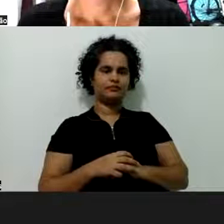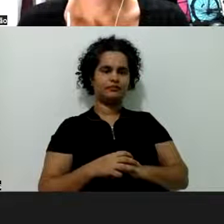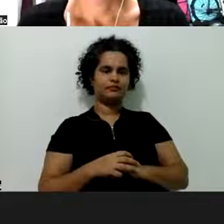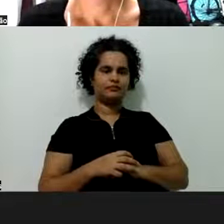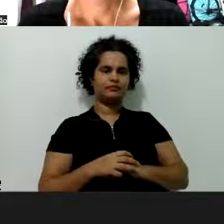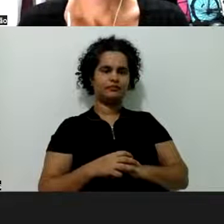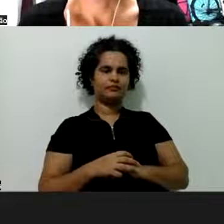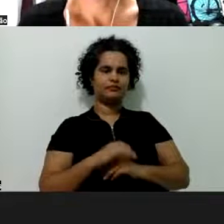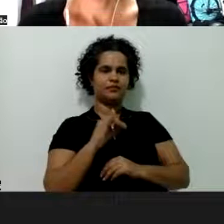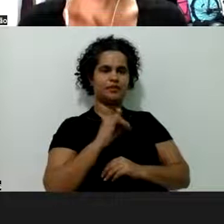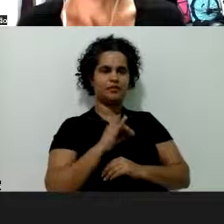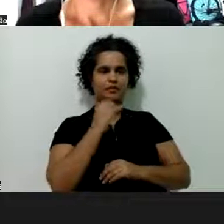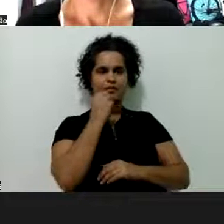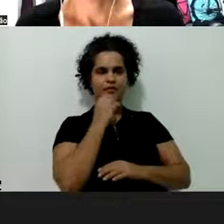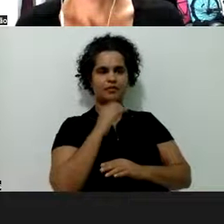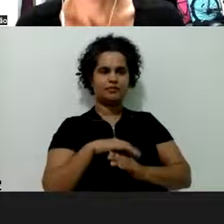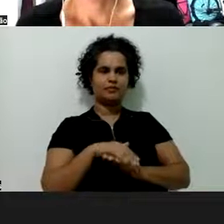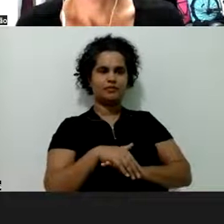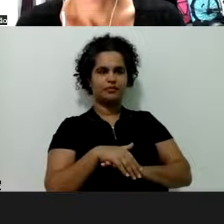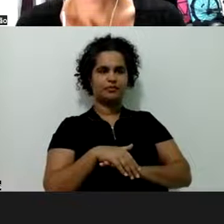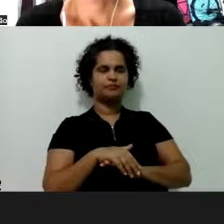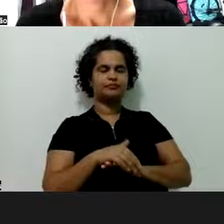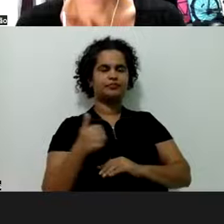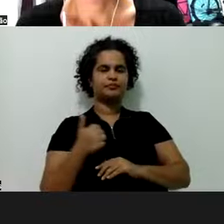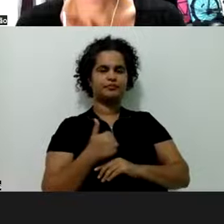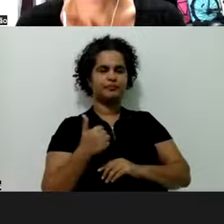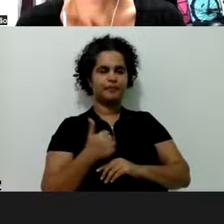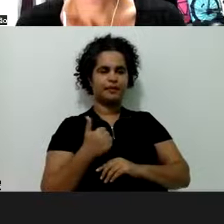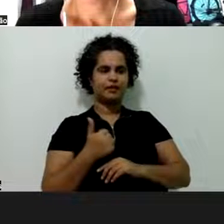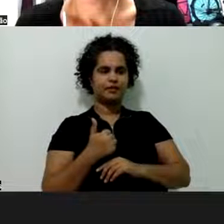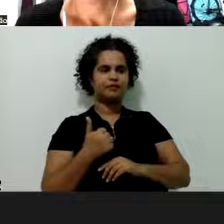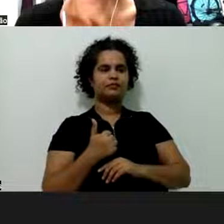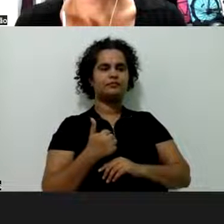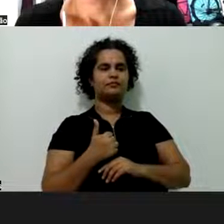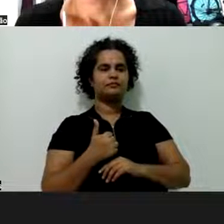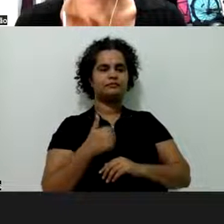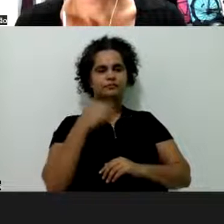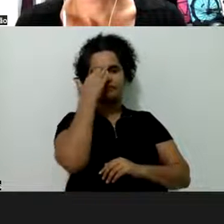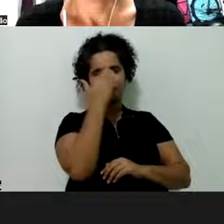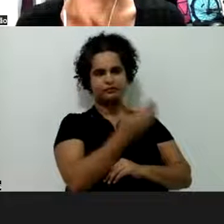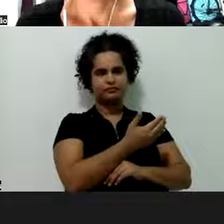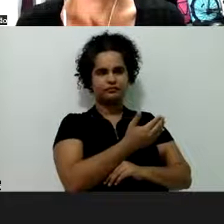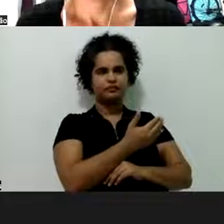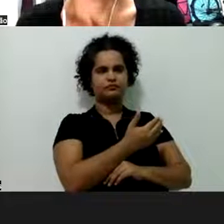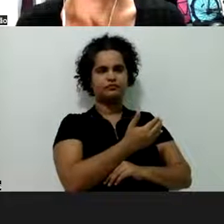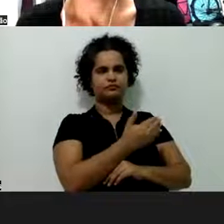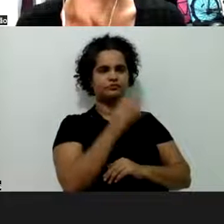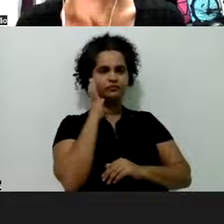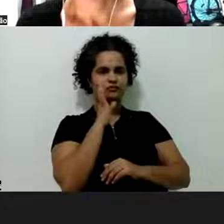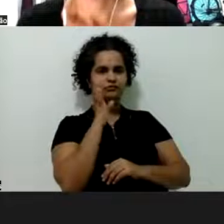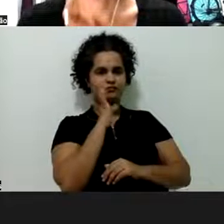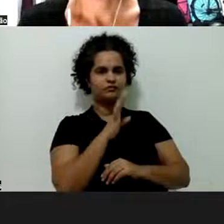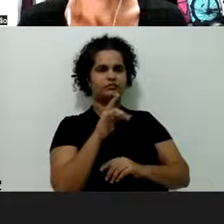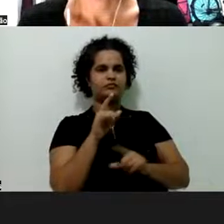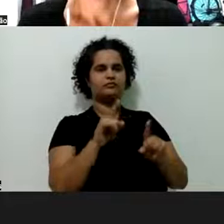Oi, Adriana, boa noite. Boa noite. Bom, primeiro, né, assim como o pessoal tem falado, muito obrigada. Acho que foi bem legal e